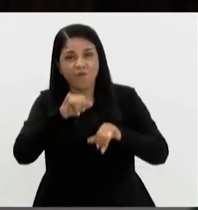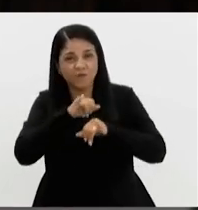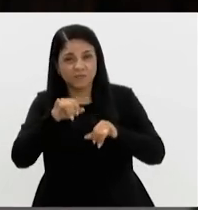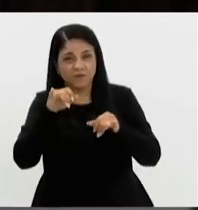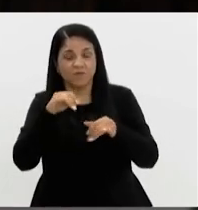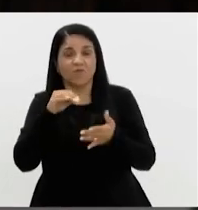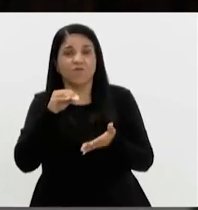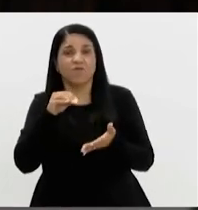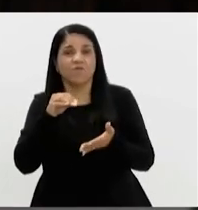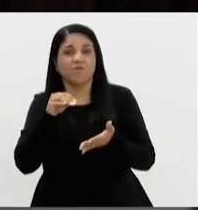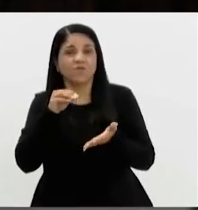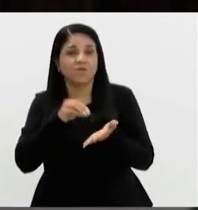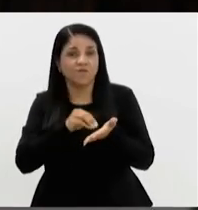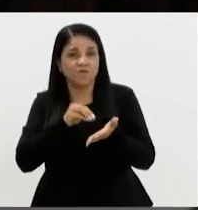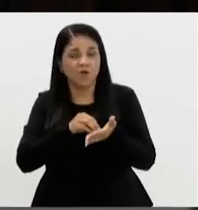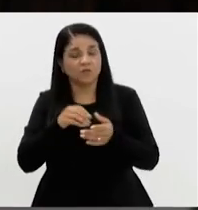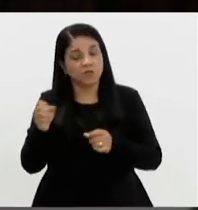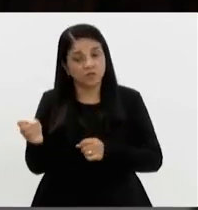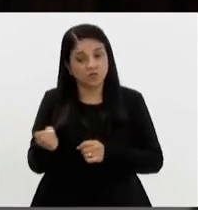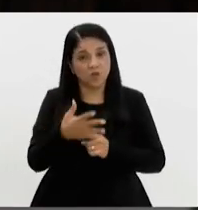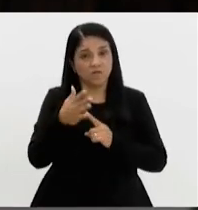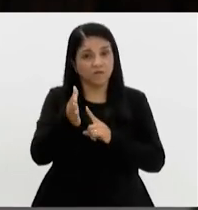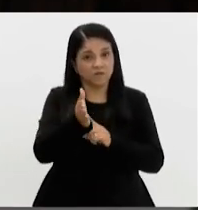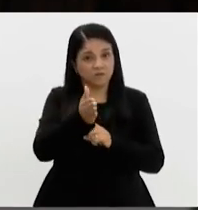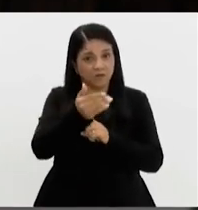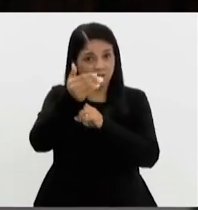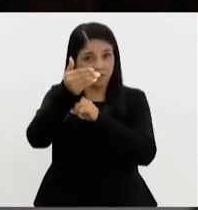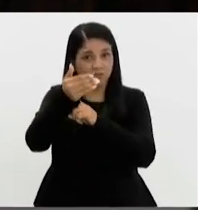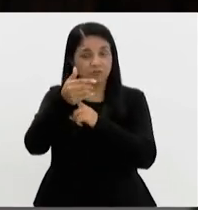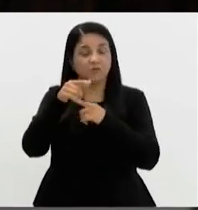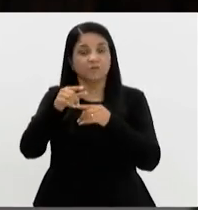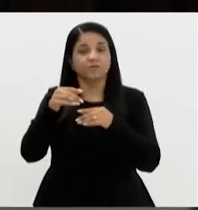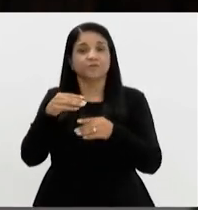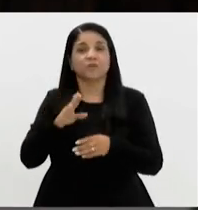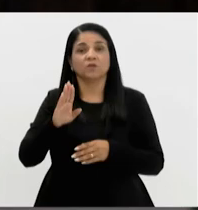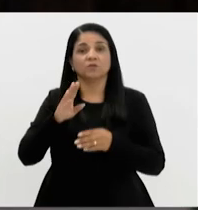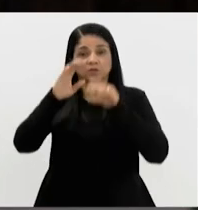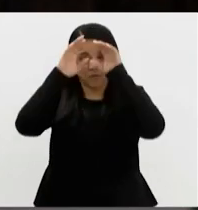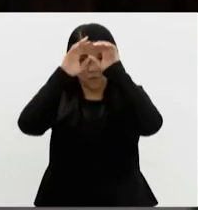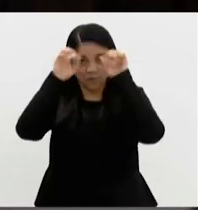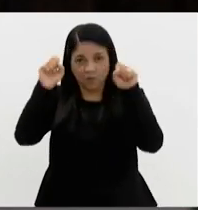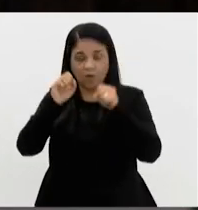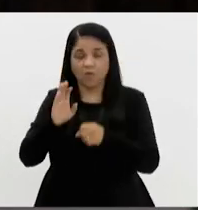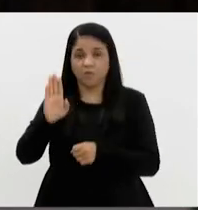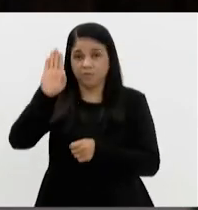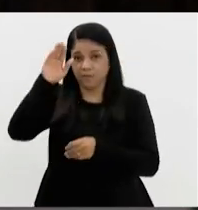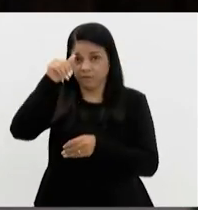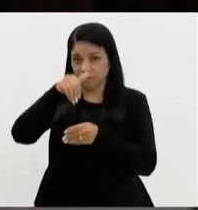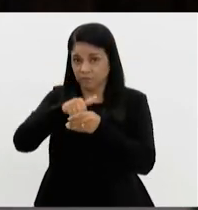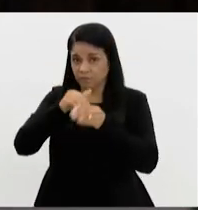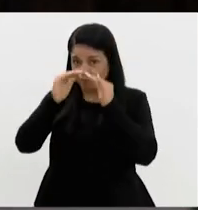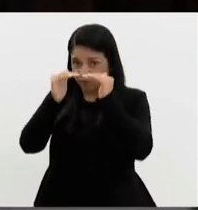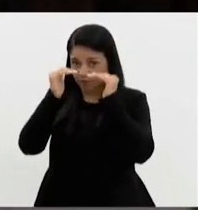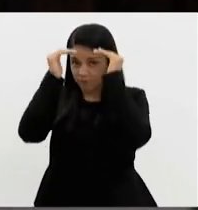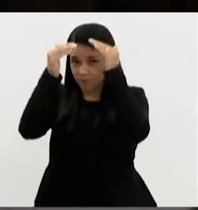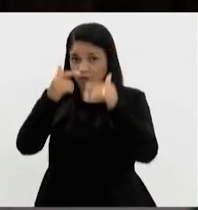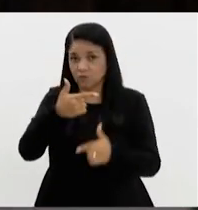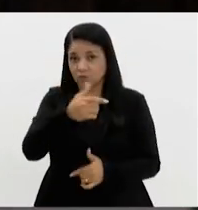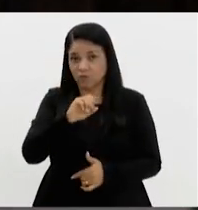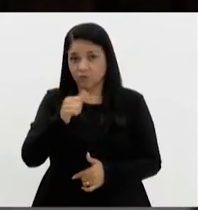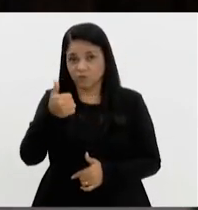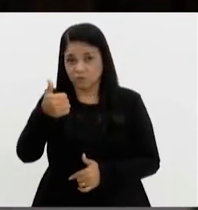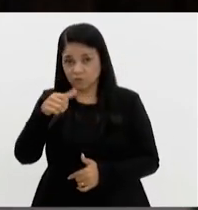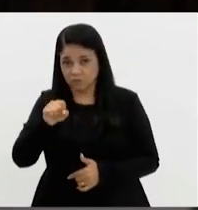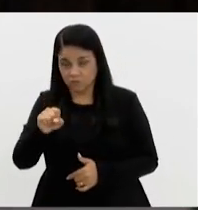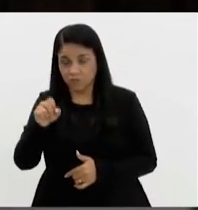sobretudo diante das novas tecnologias e o Tribunal Superior Eleitoral desde 2018 desde o seu arco histórico